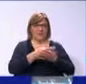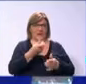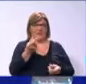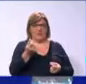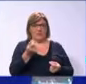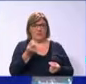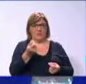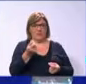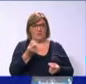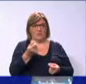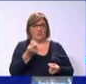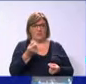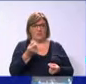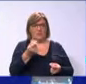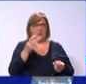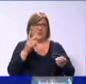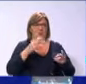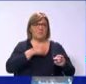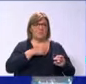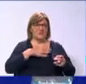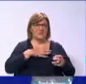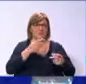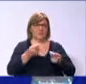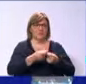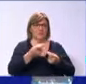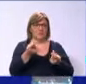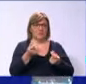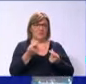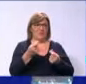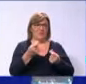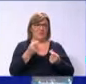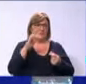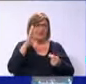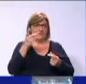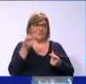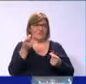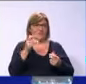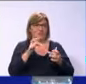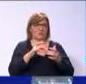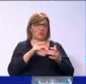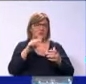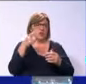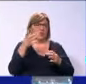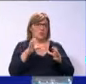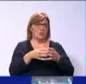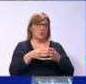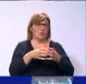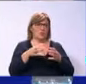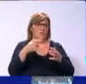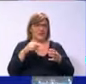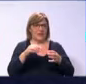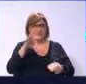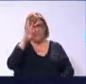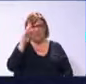é a quem se os empresários próximos com esse valor o jovem é flor vão contactar o clube neste caso o sporting de braga